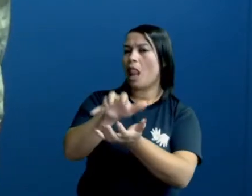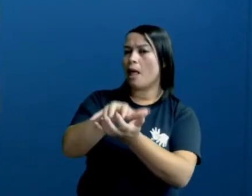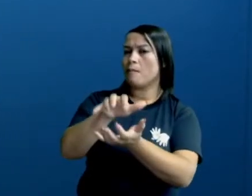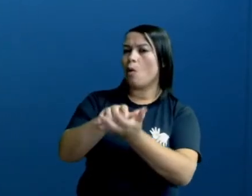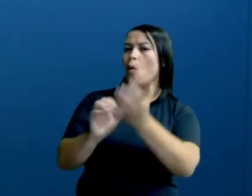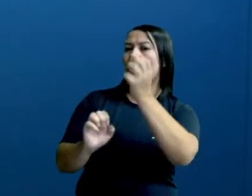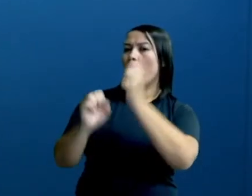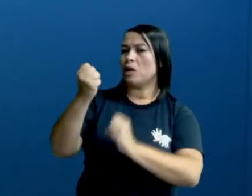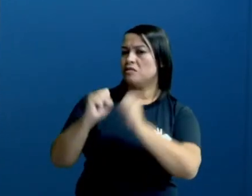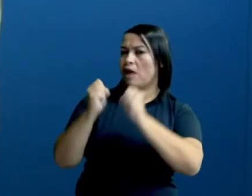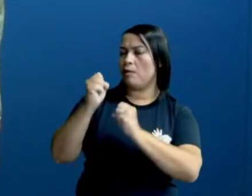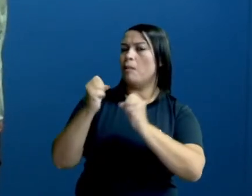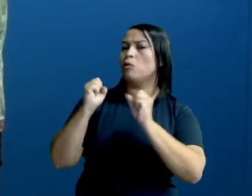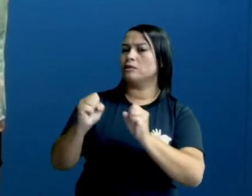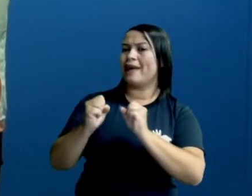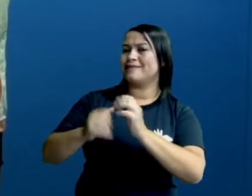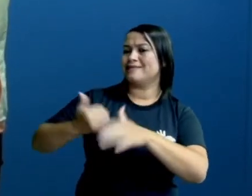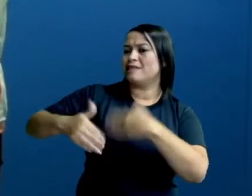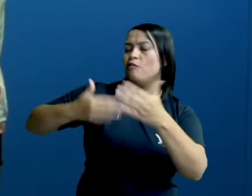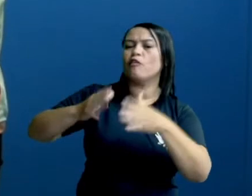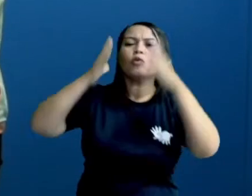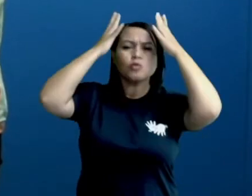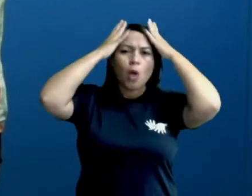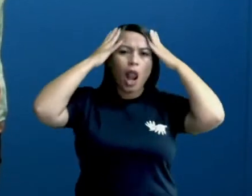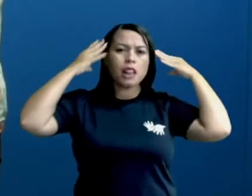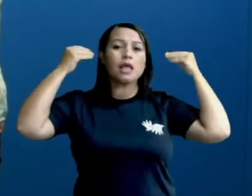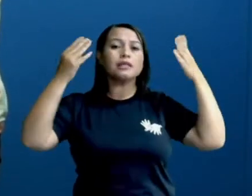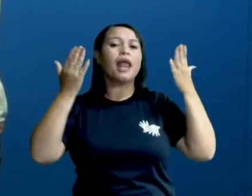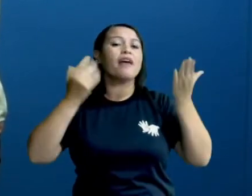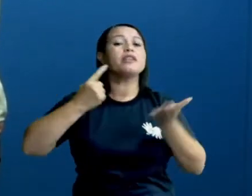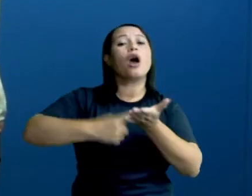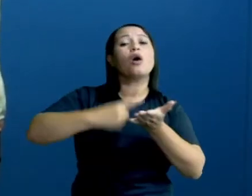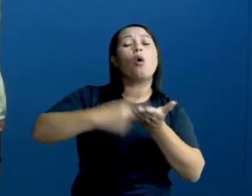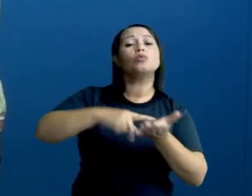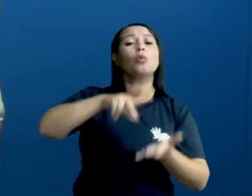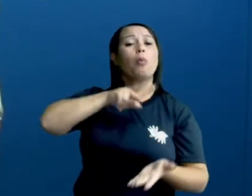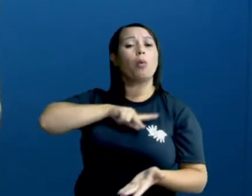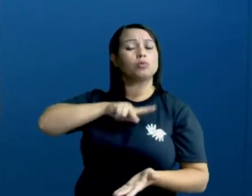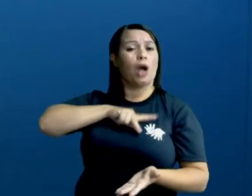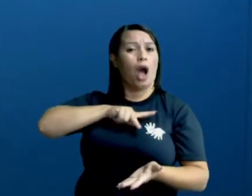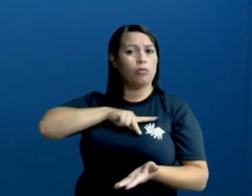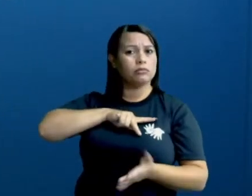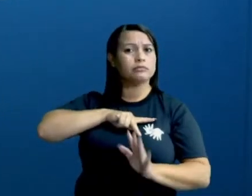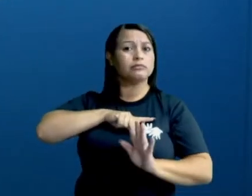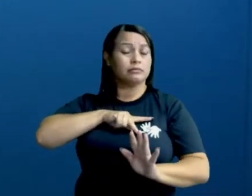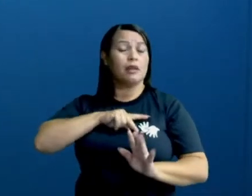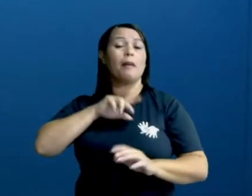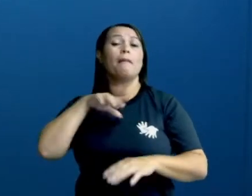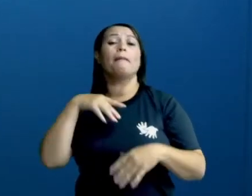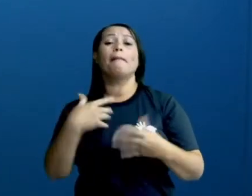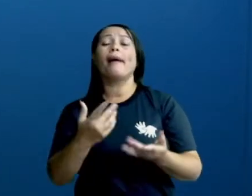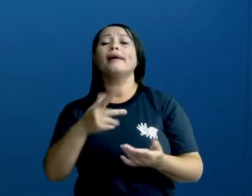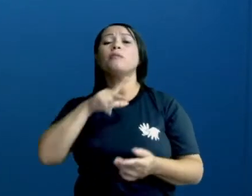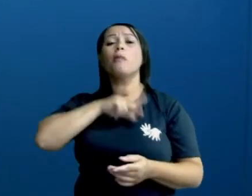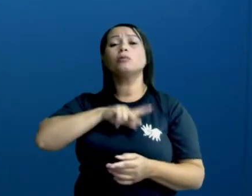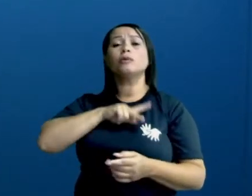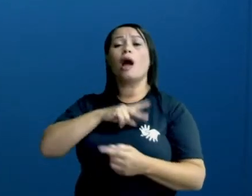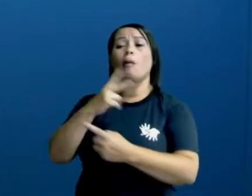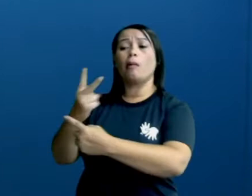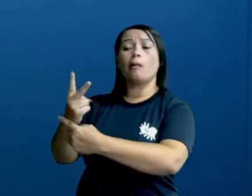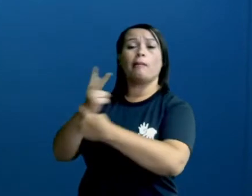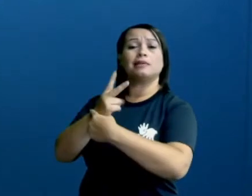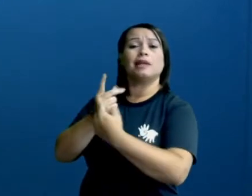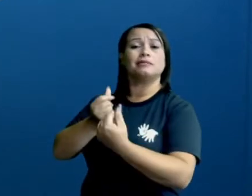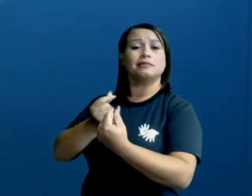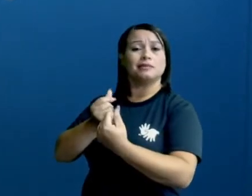pudessem se desenvolver, né? Os holandeses eles fizeram acordos com Portugal, né? E Portugal pegou dinheiro emprestado com a